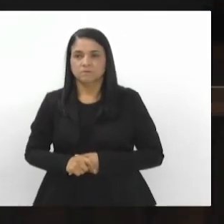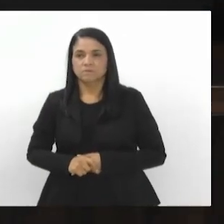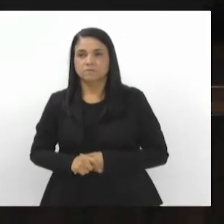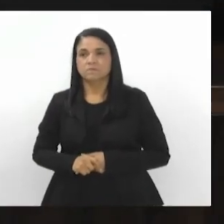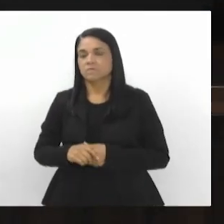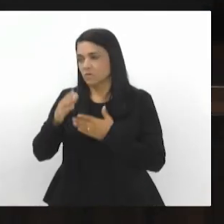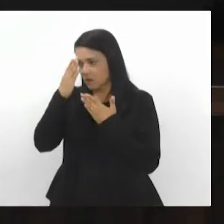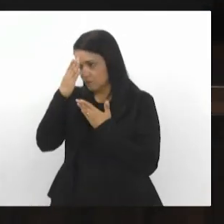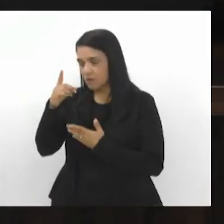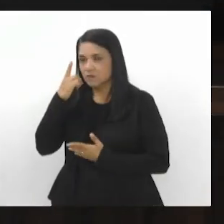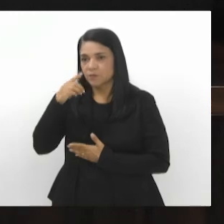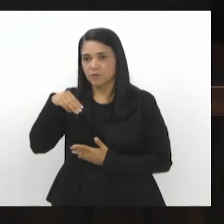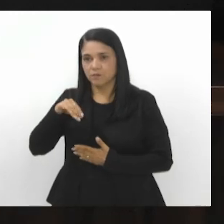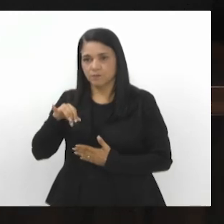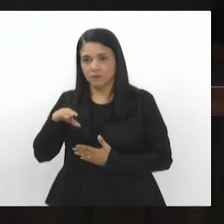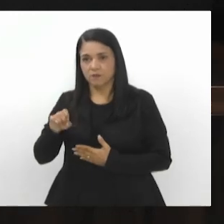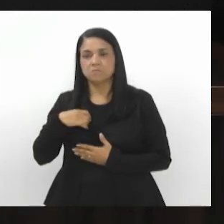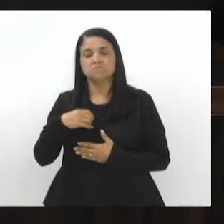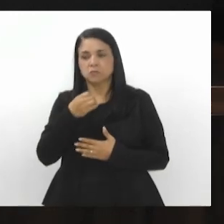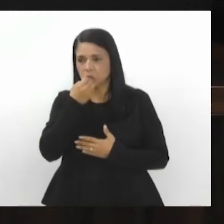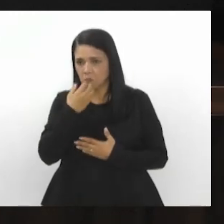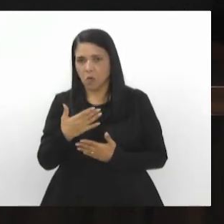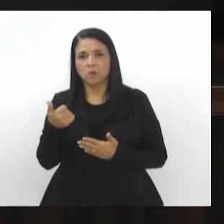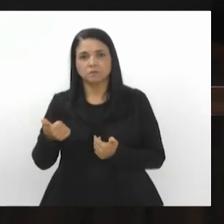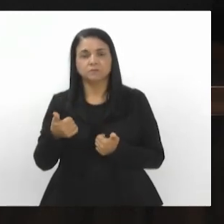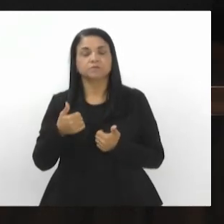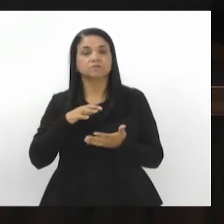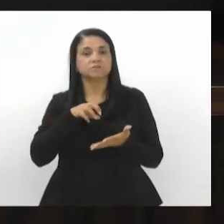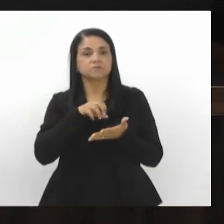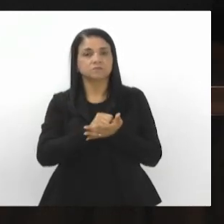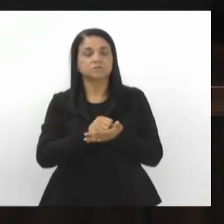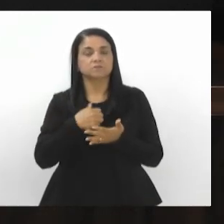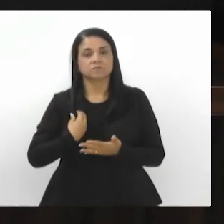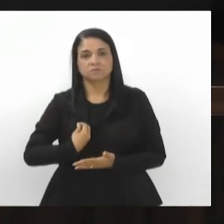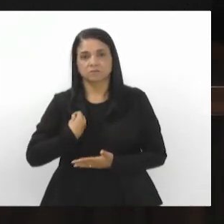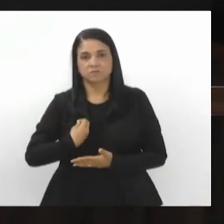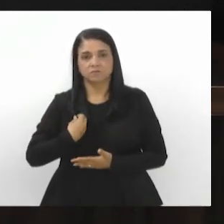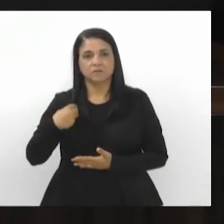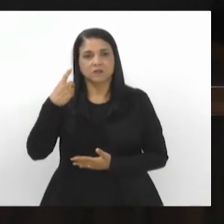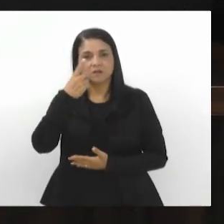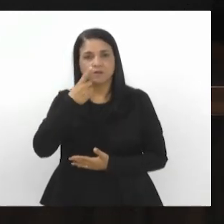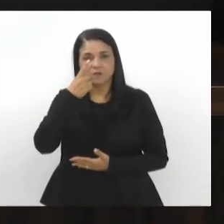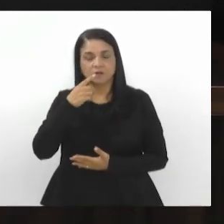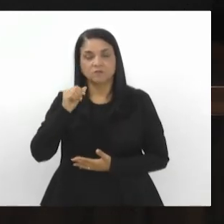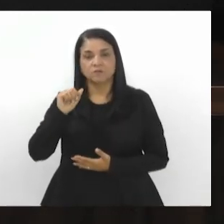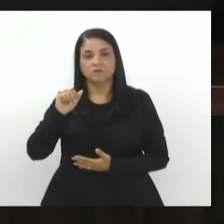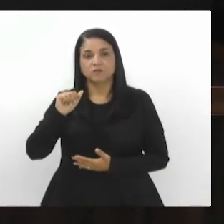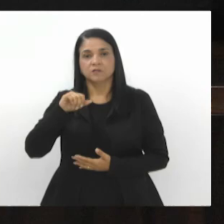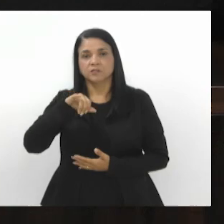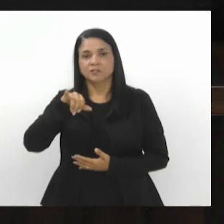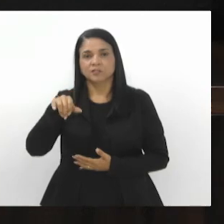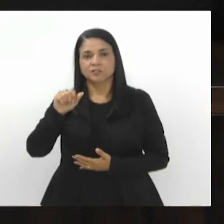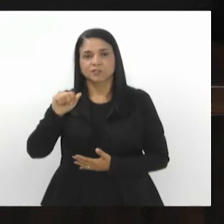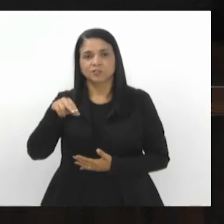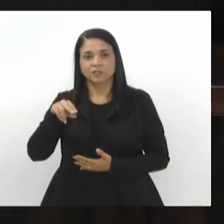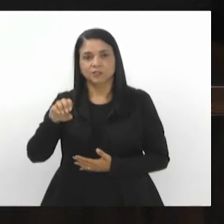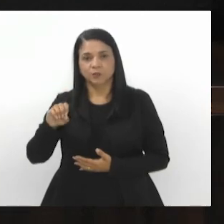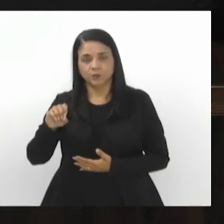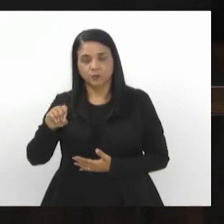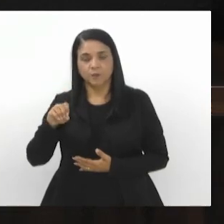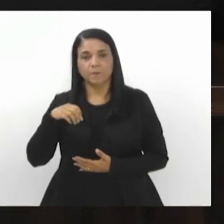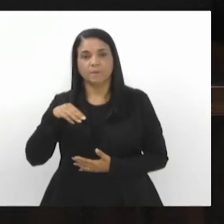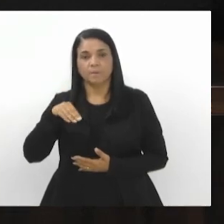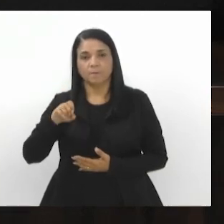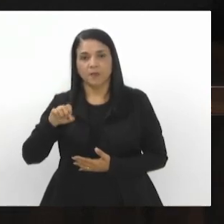Obrigado, Mink. Muito bem asseverado aqui. Registrar a presença do nosso eterno deputado Jânio Mendes. Seja sempre muito